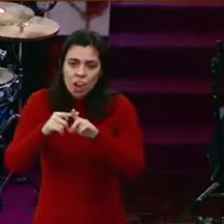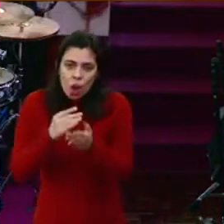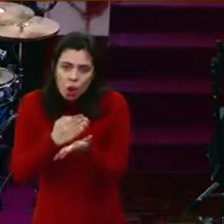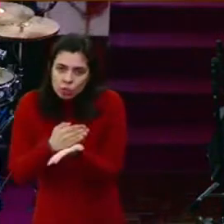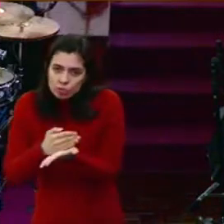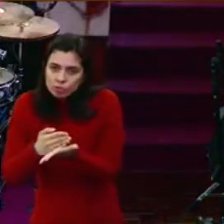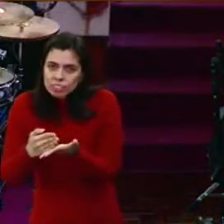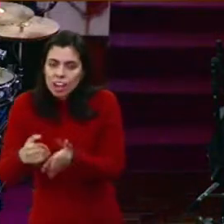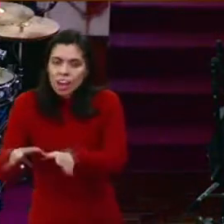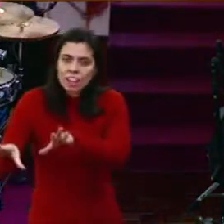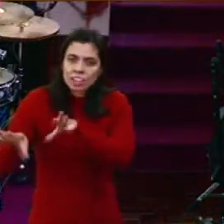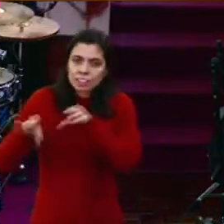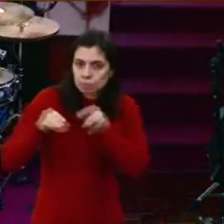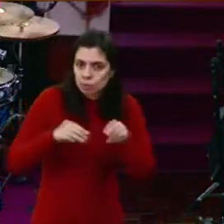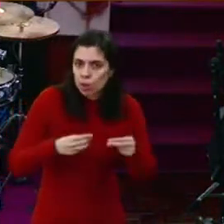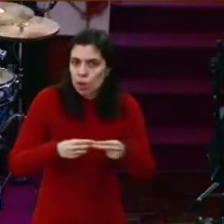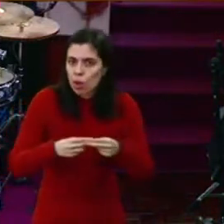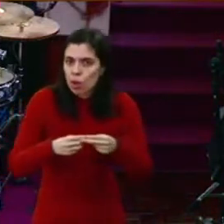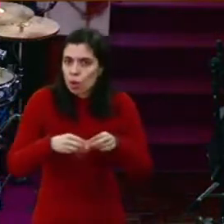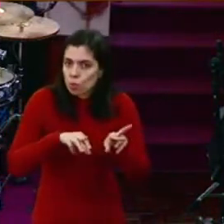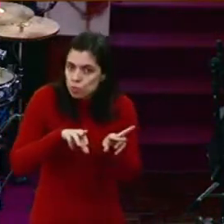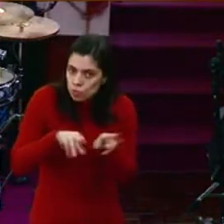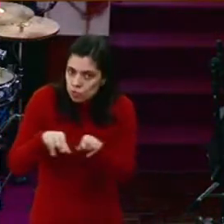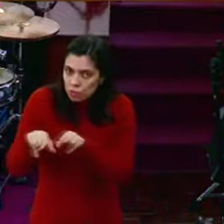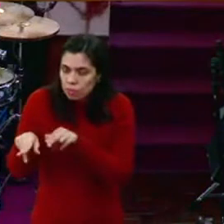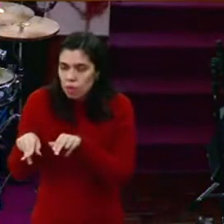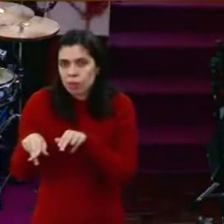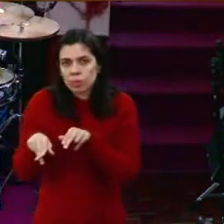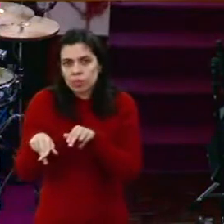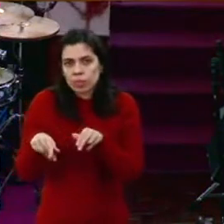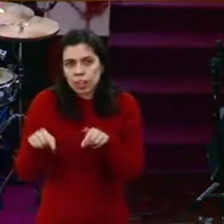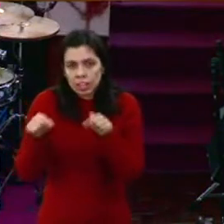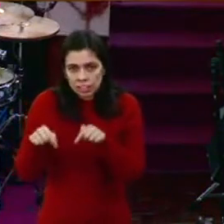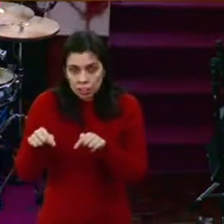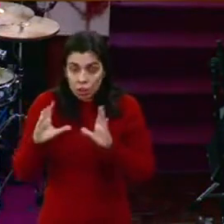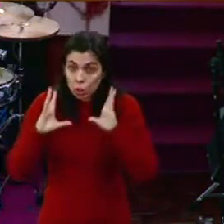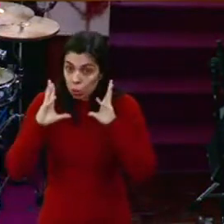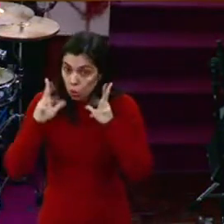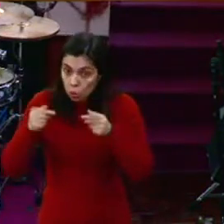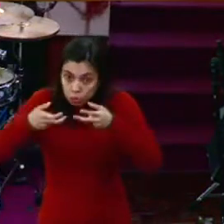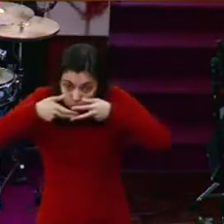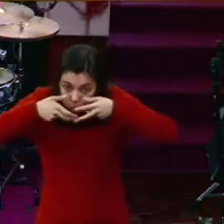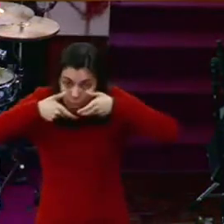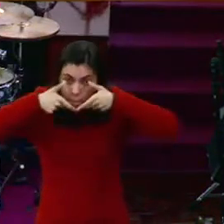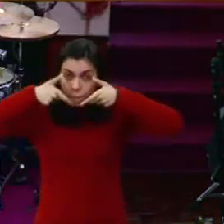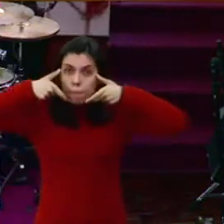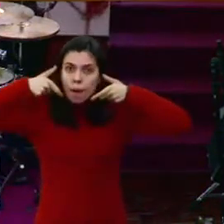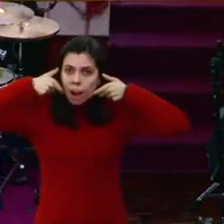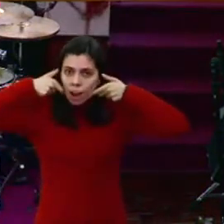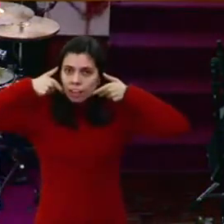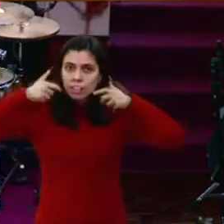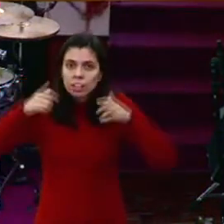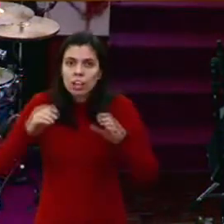nossos irmãos o nosso templo começa a receber os nossos irmãos da liderança todos com máscaras todo sem distanciamento